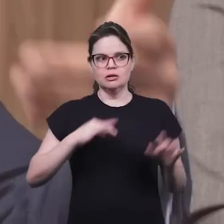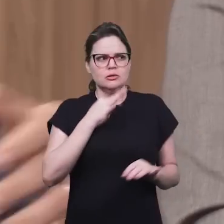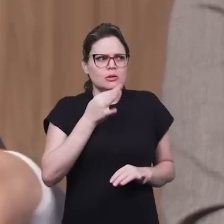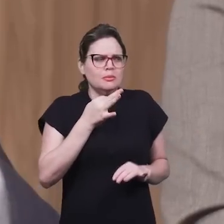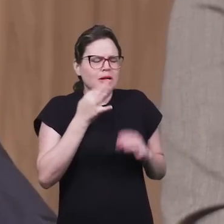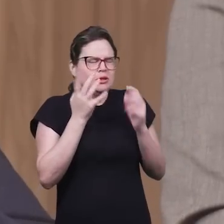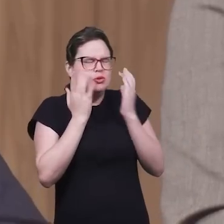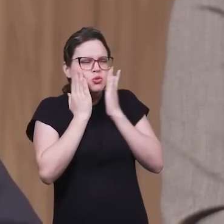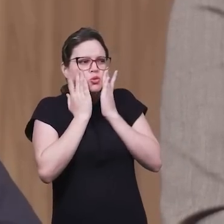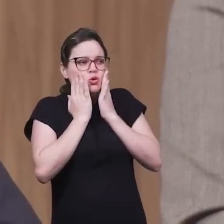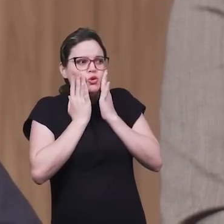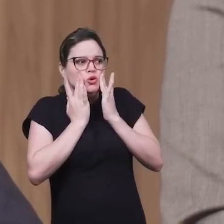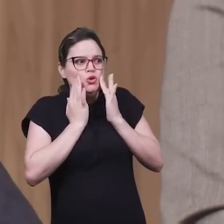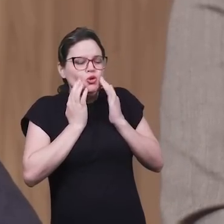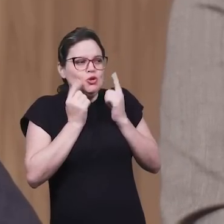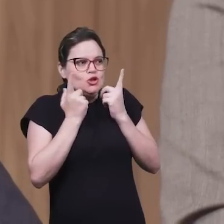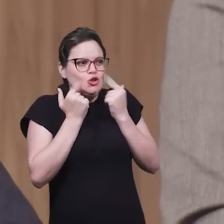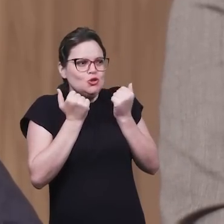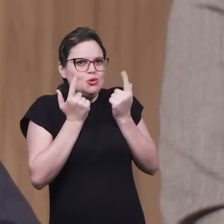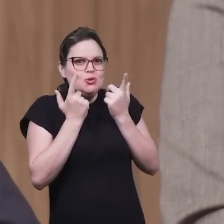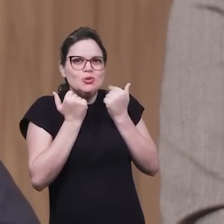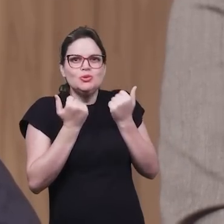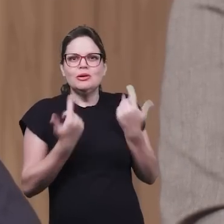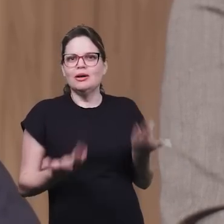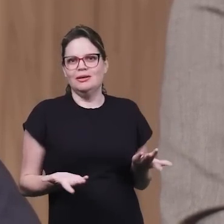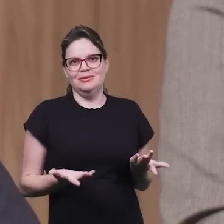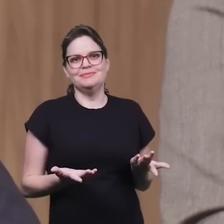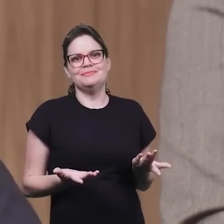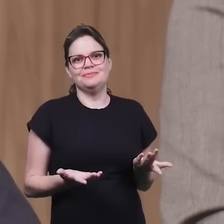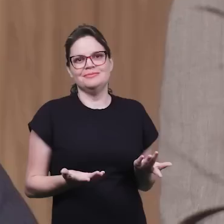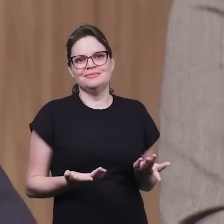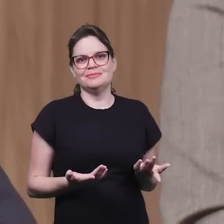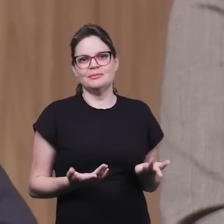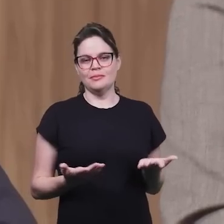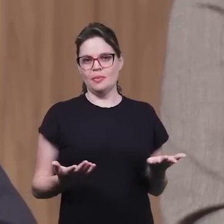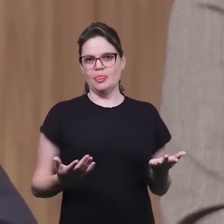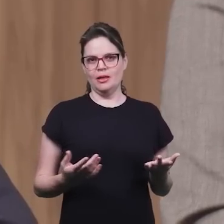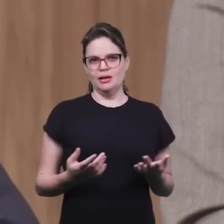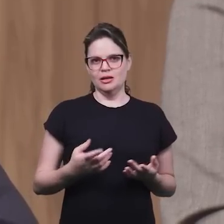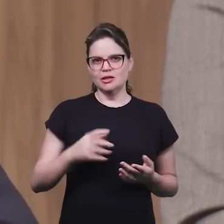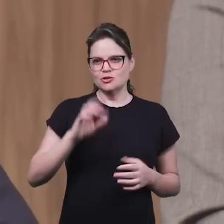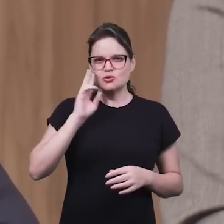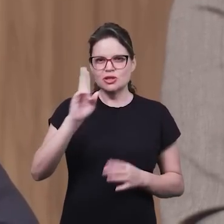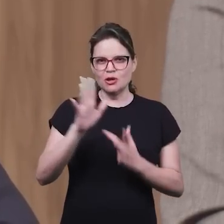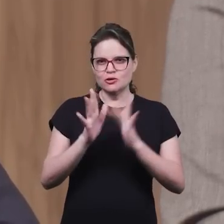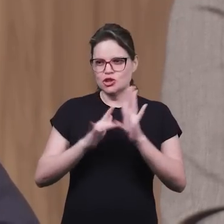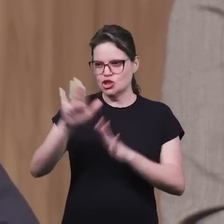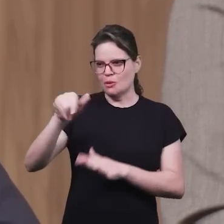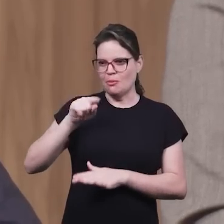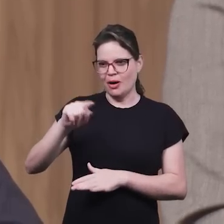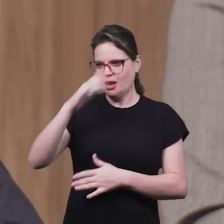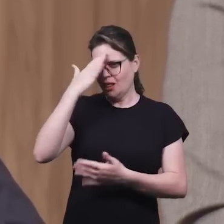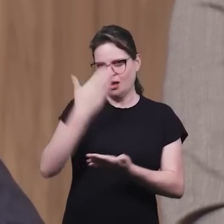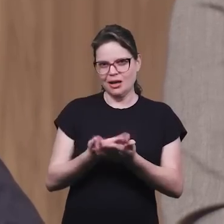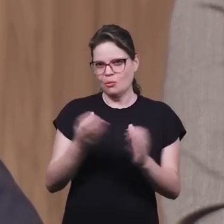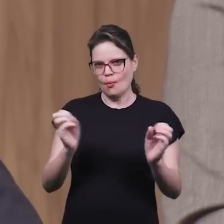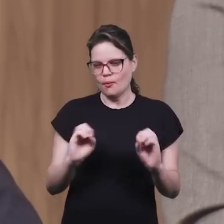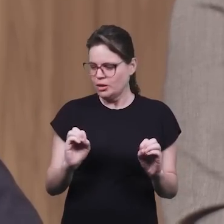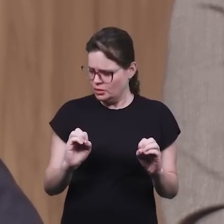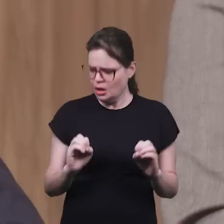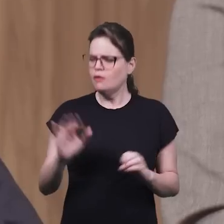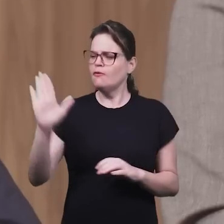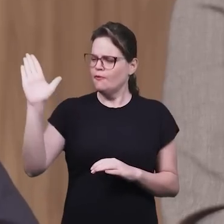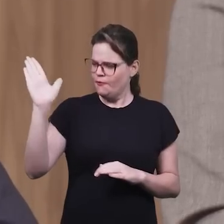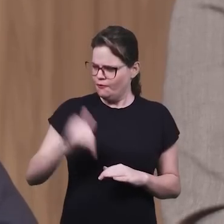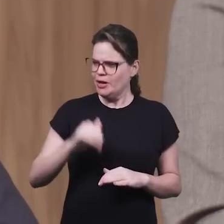se quebranta. Por quê? Porque o Senhor Jesus não ia enviar Tomé para pregar algo que ele não cria. Como que Tomé ia ser um